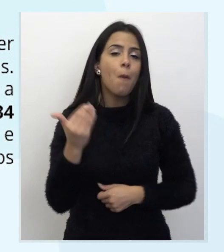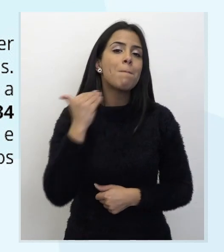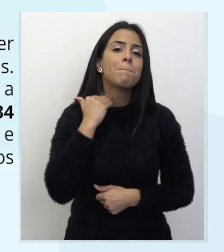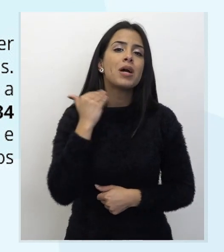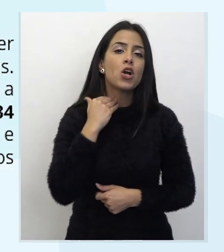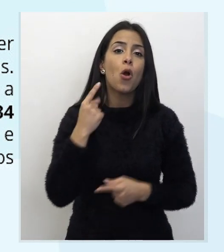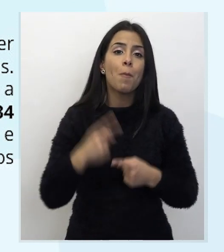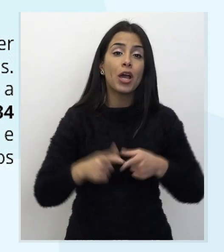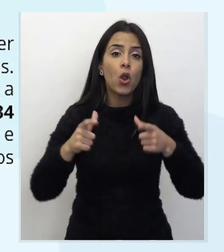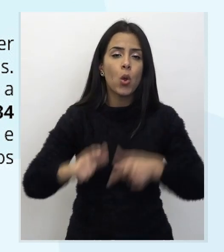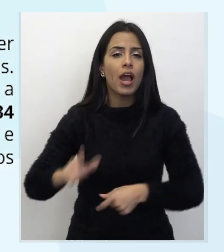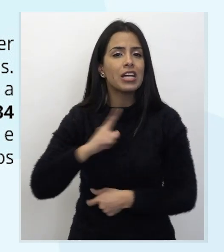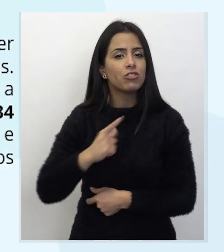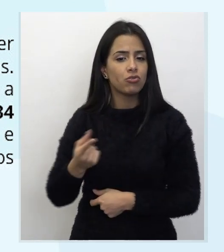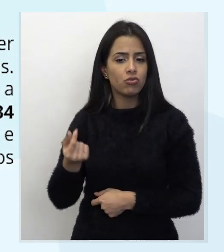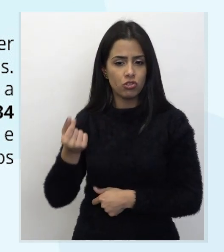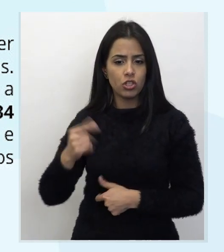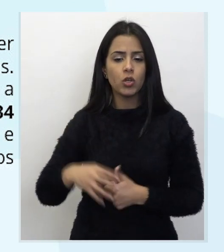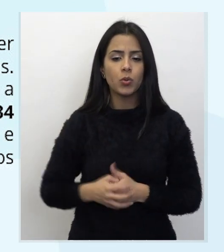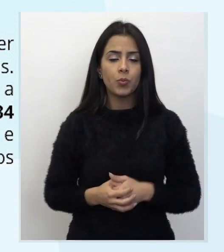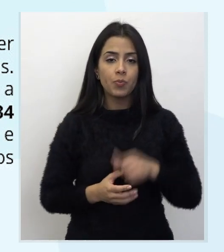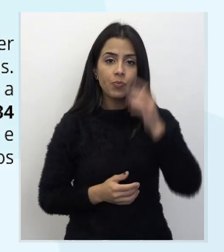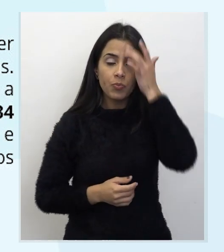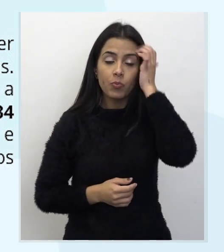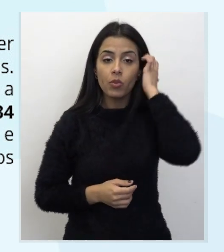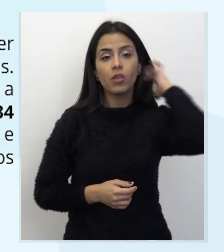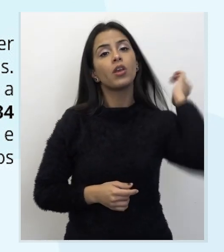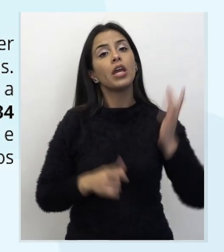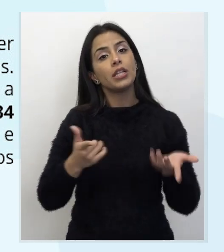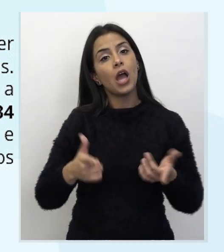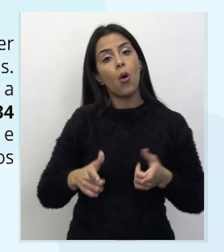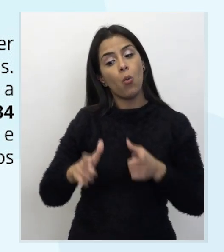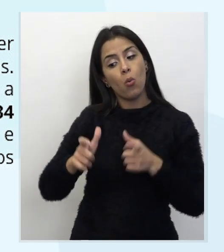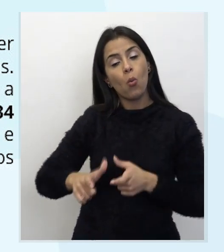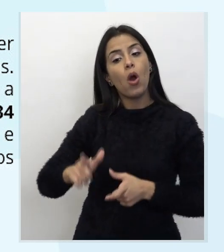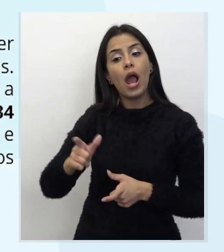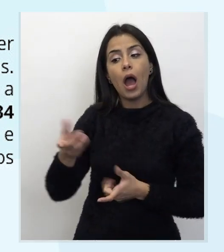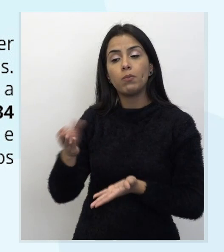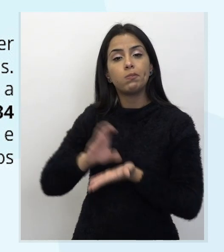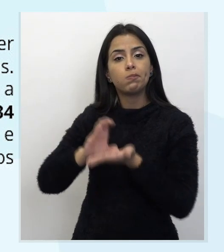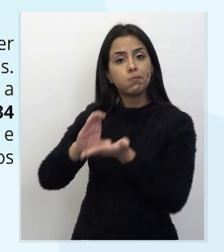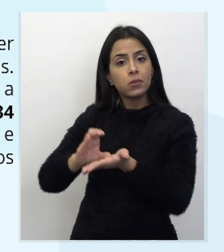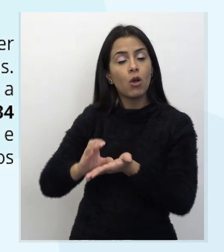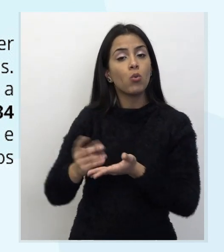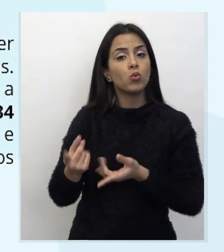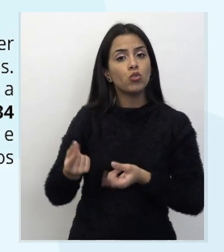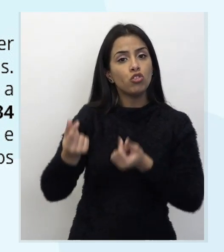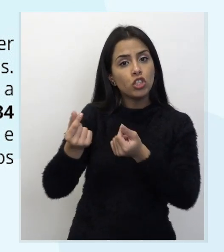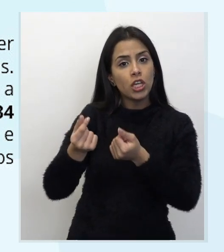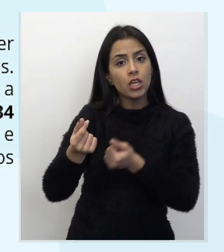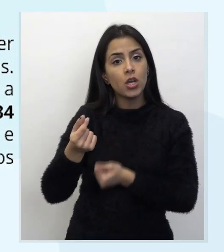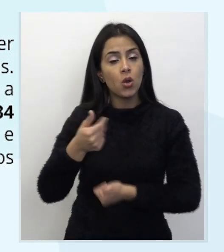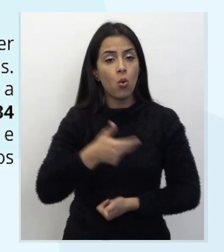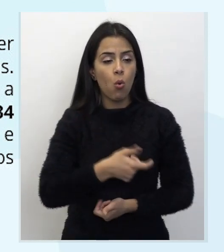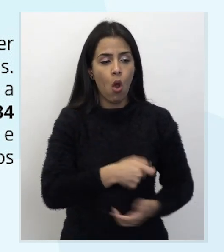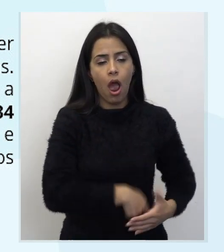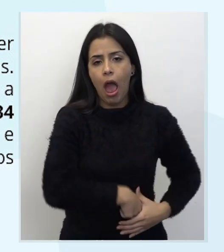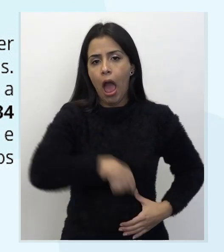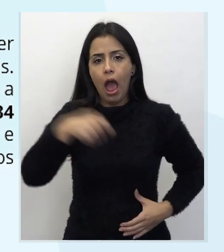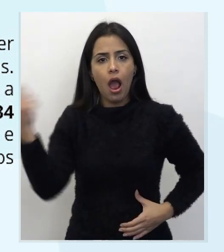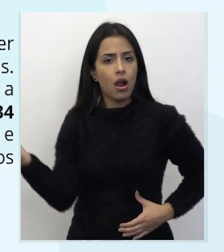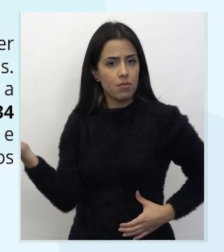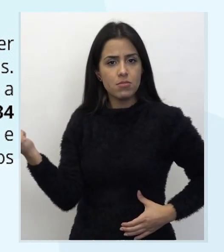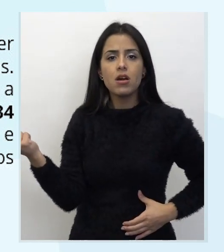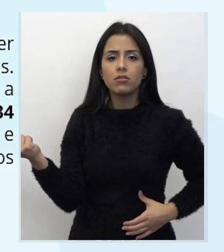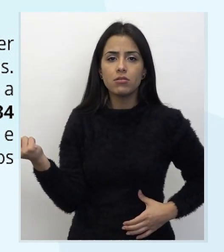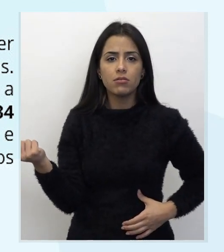Então, todas as cidades-estado contribuíam com dinheiro, com armas, eles iam depositando tudo na ilha de Delos.